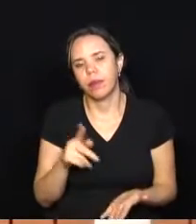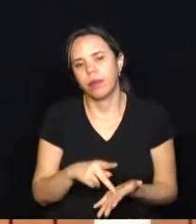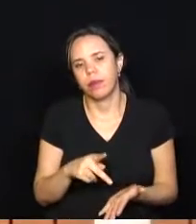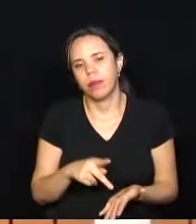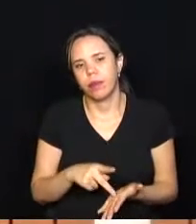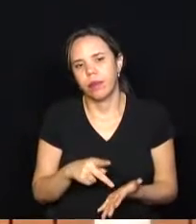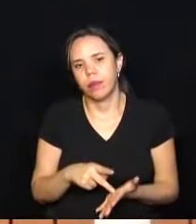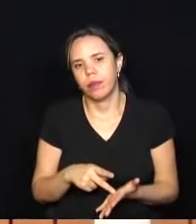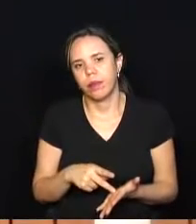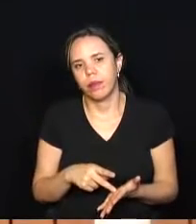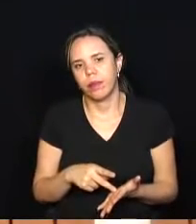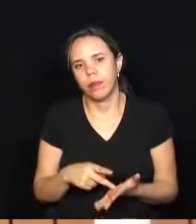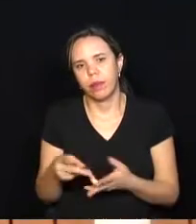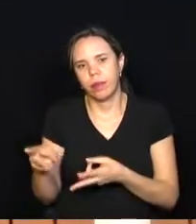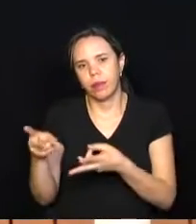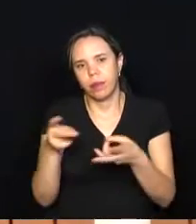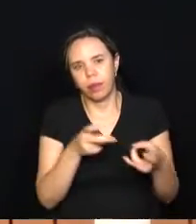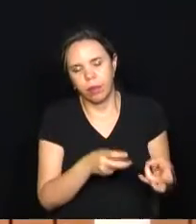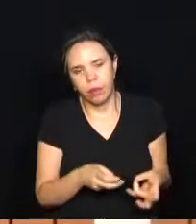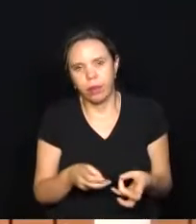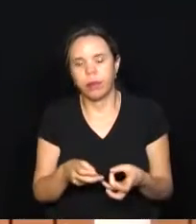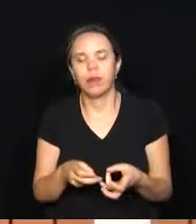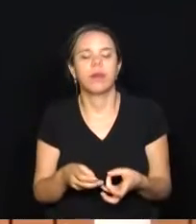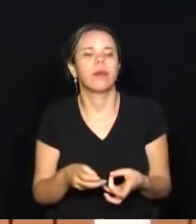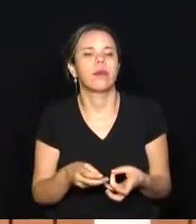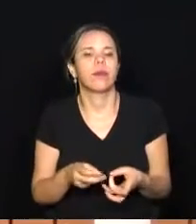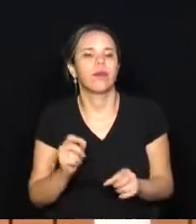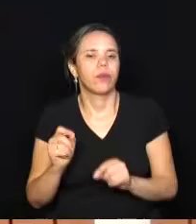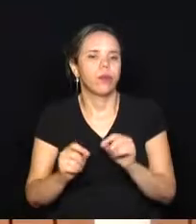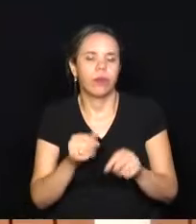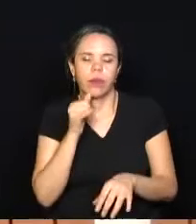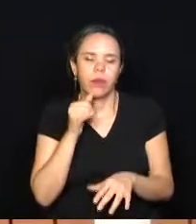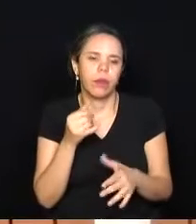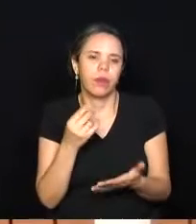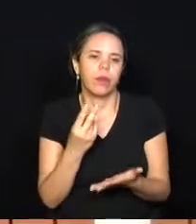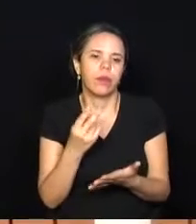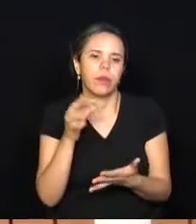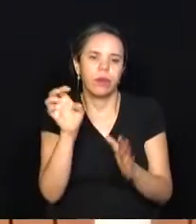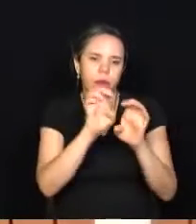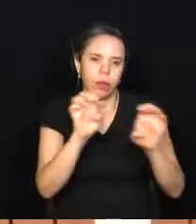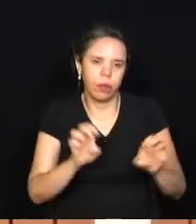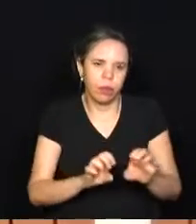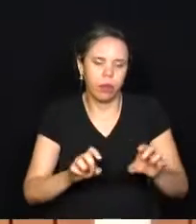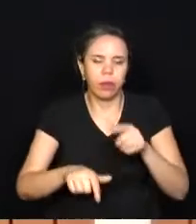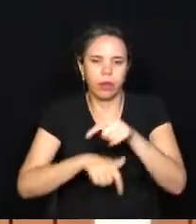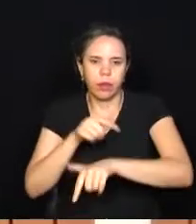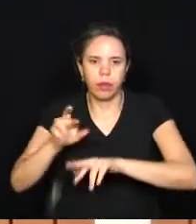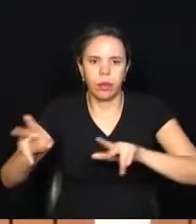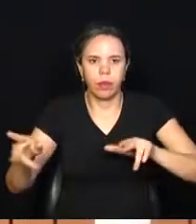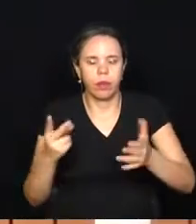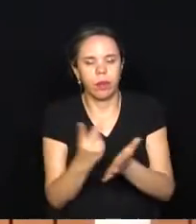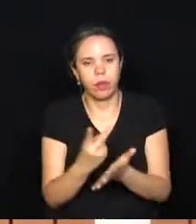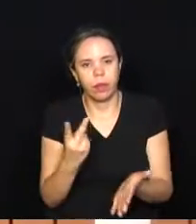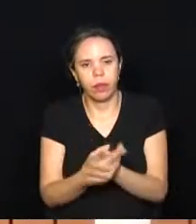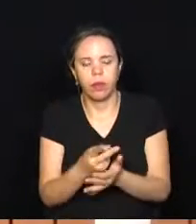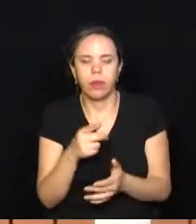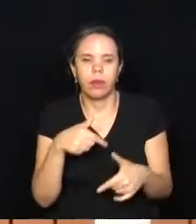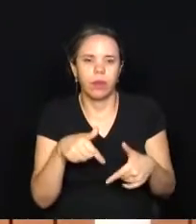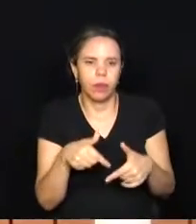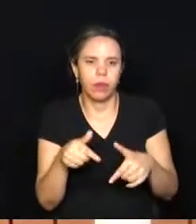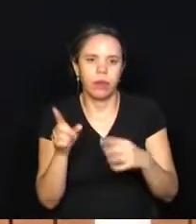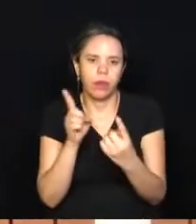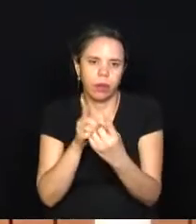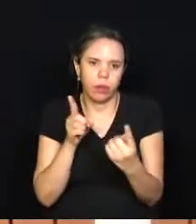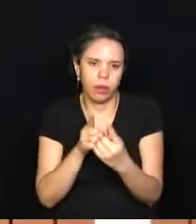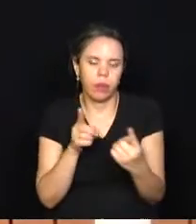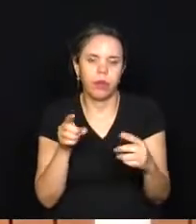as conotações elas implicam praticamente as mesmas, só que os trabalhos que são realizados numa instituição de